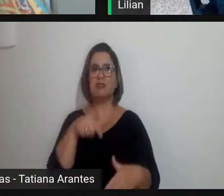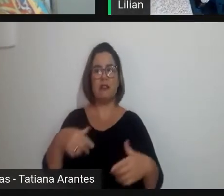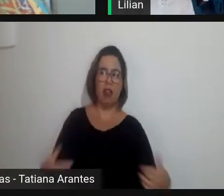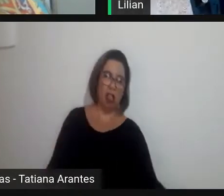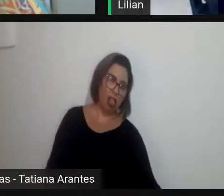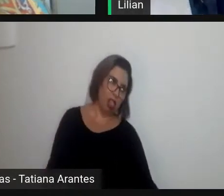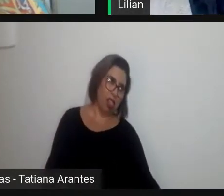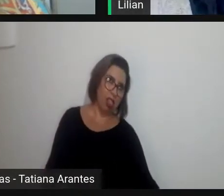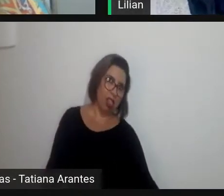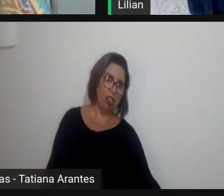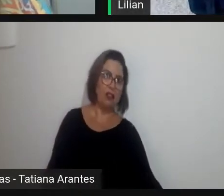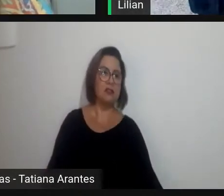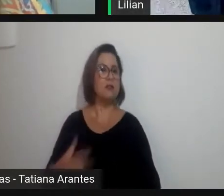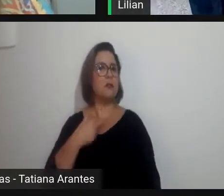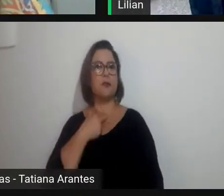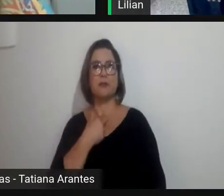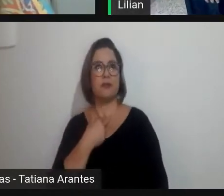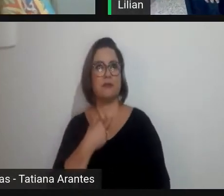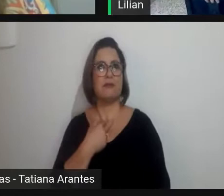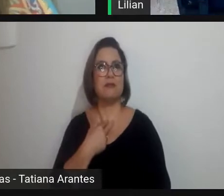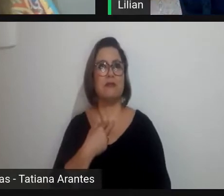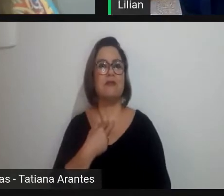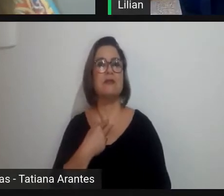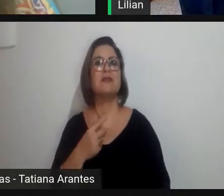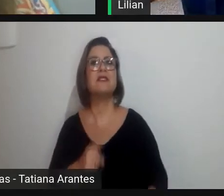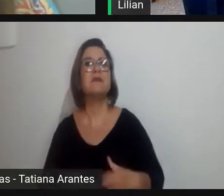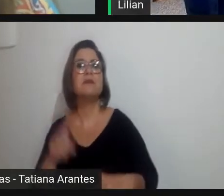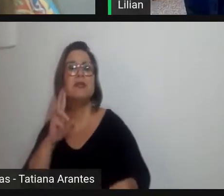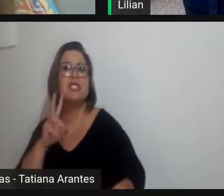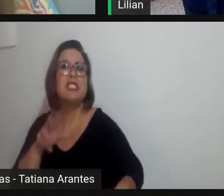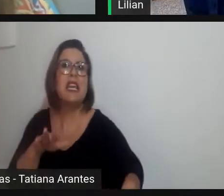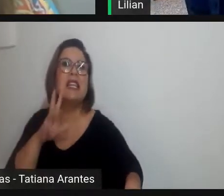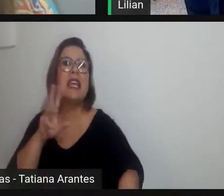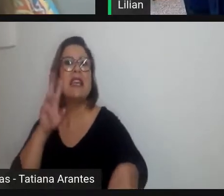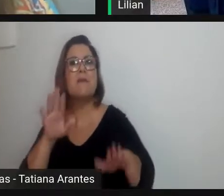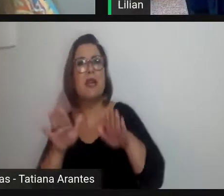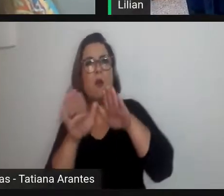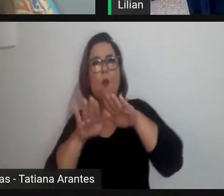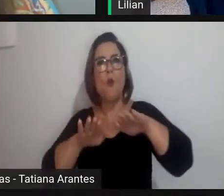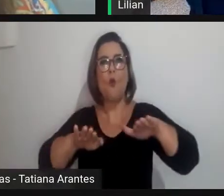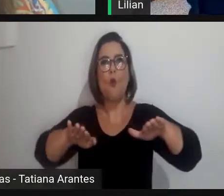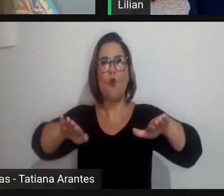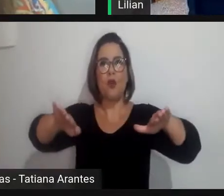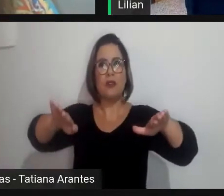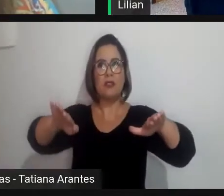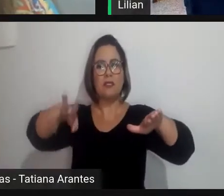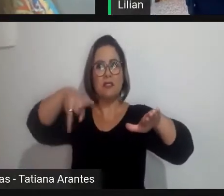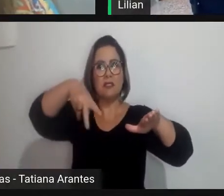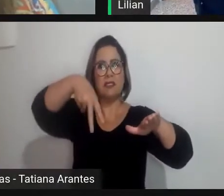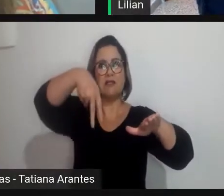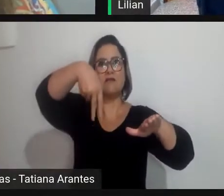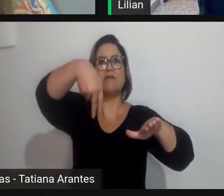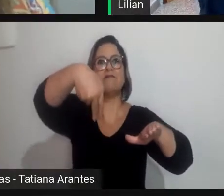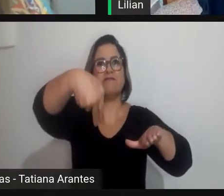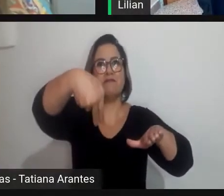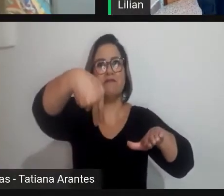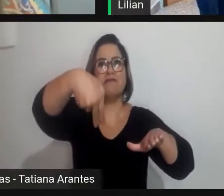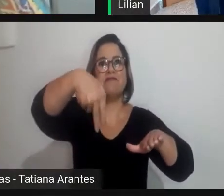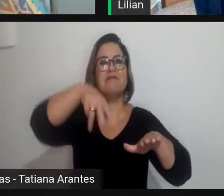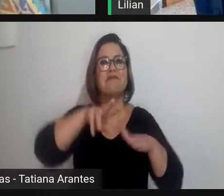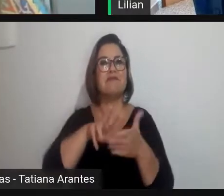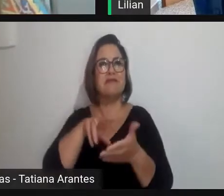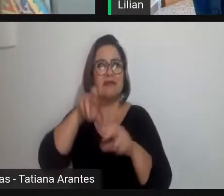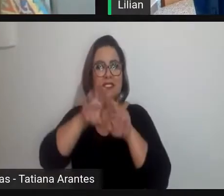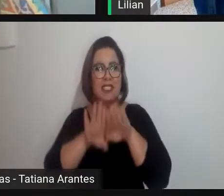já expliquei, sentando aí nos ossinhos, mantendo a lordose, né? Nós vamos